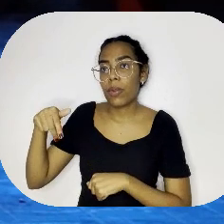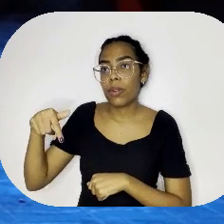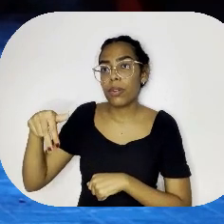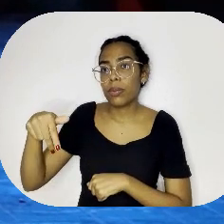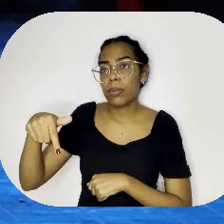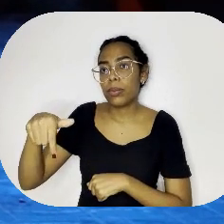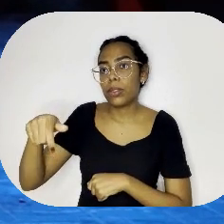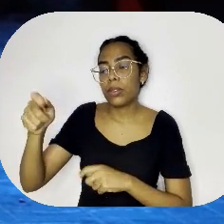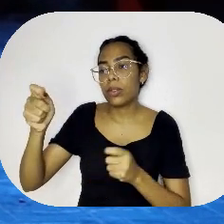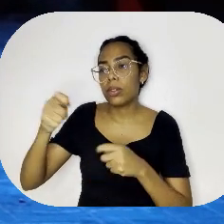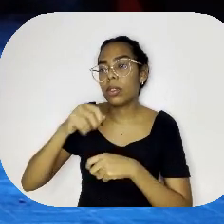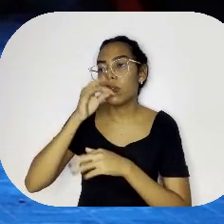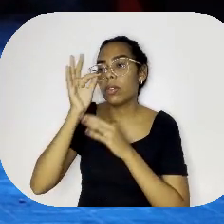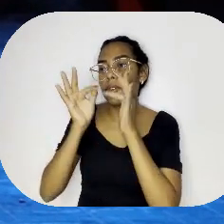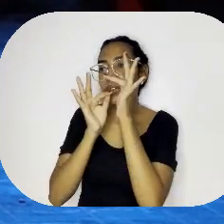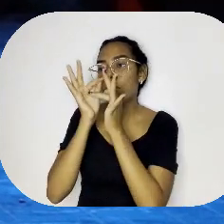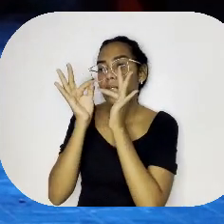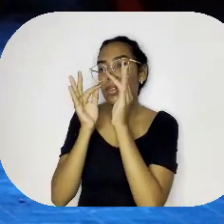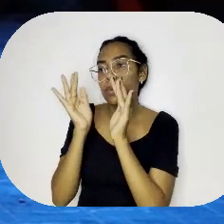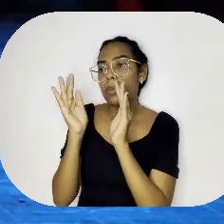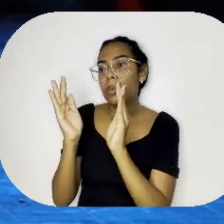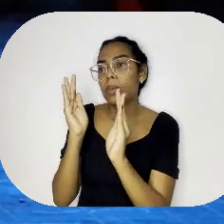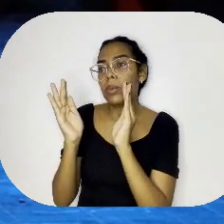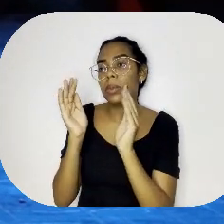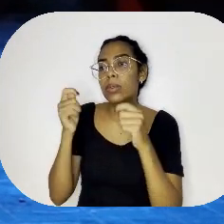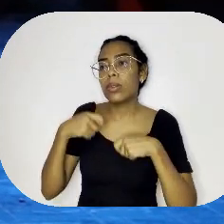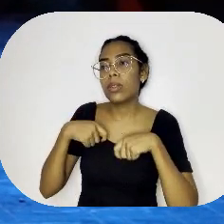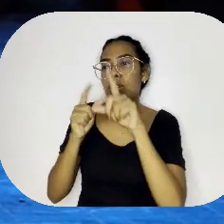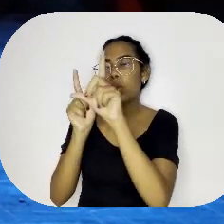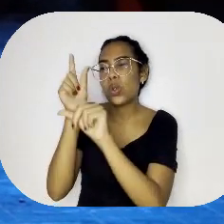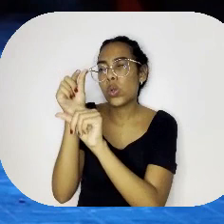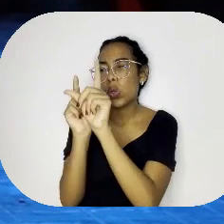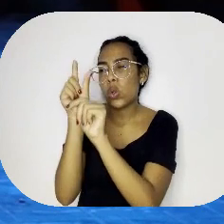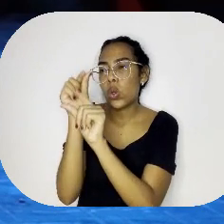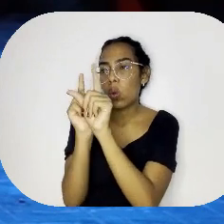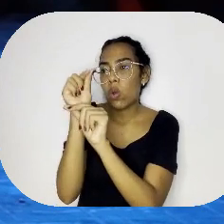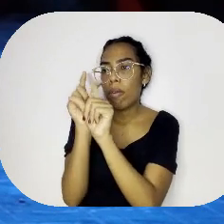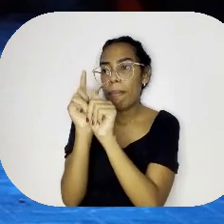favela do amor. Eis as estrelas palpitantes.